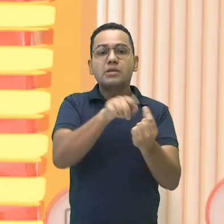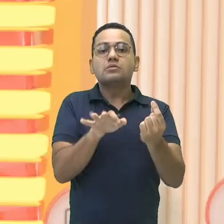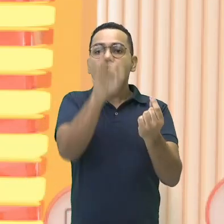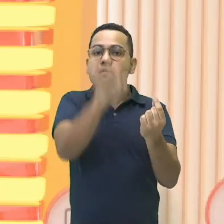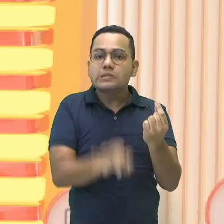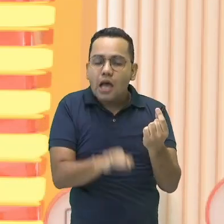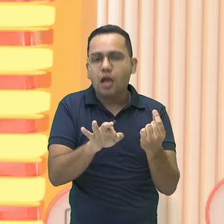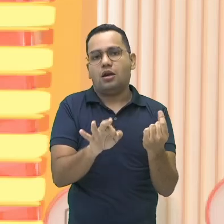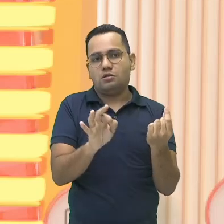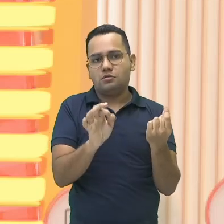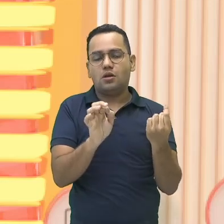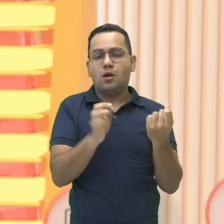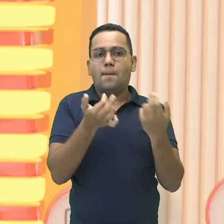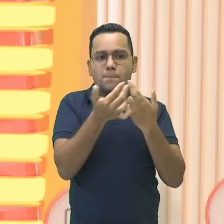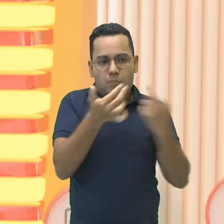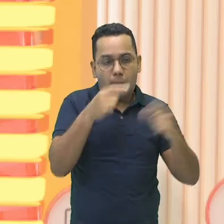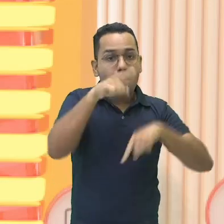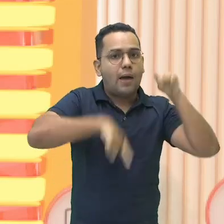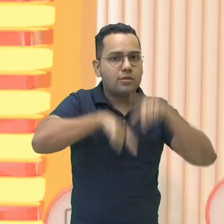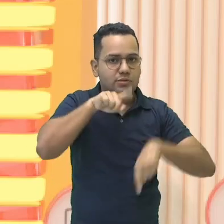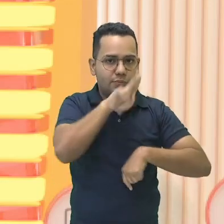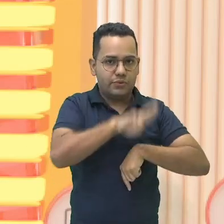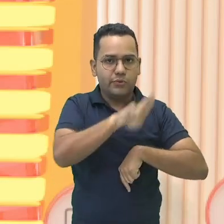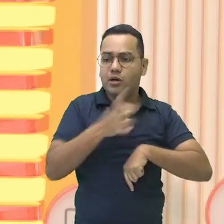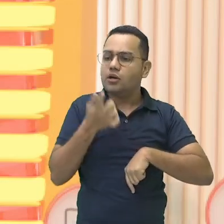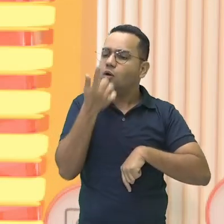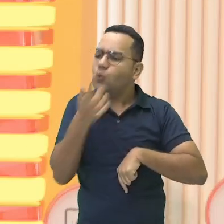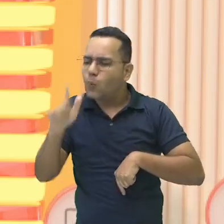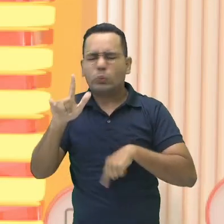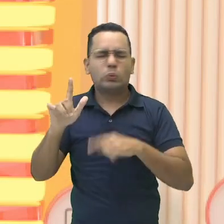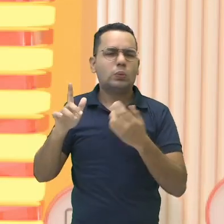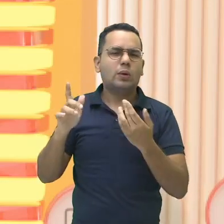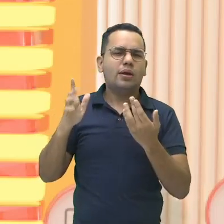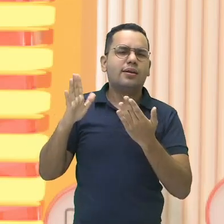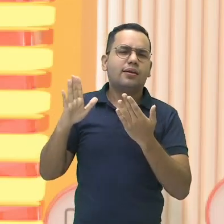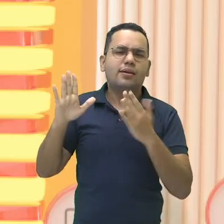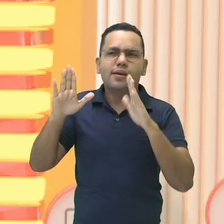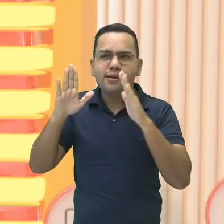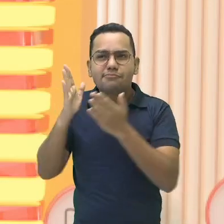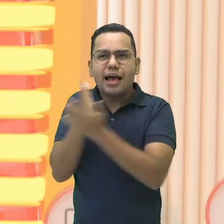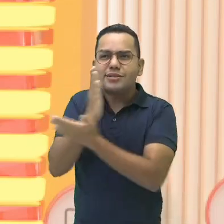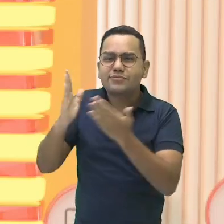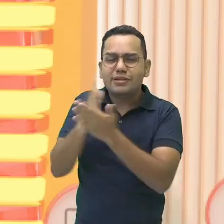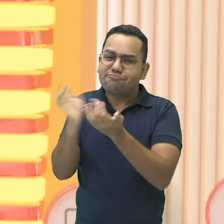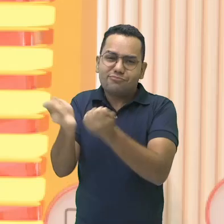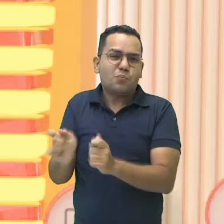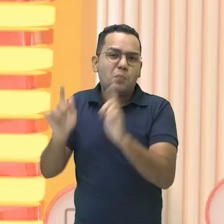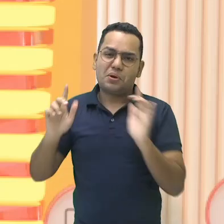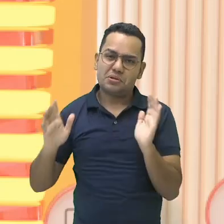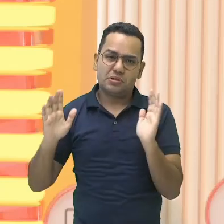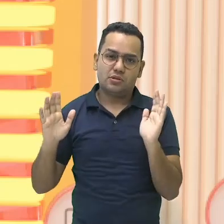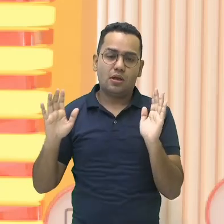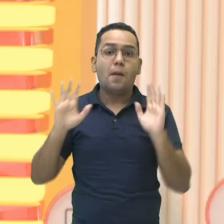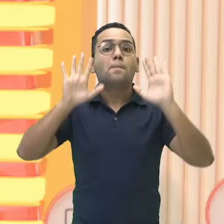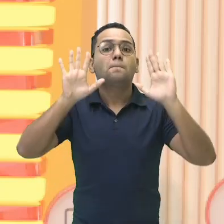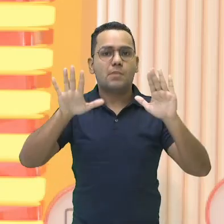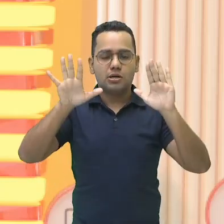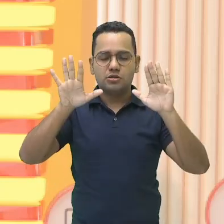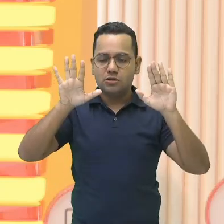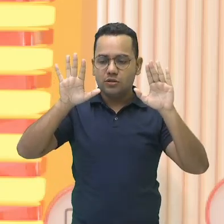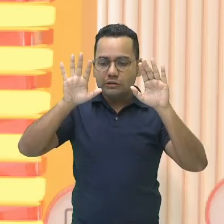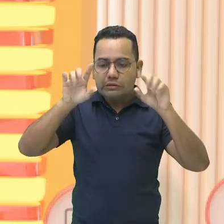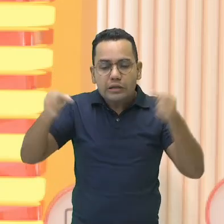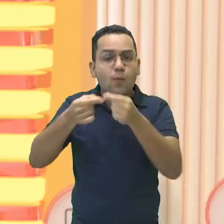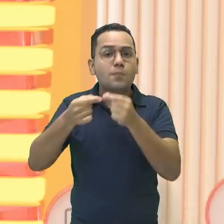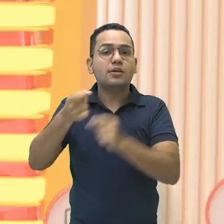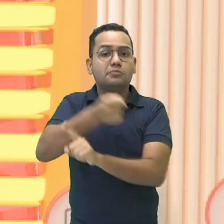tem de ter sempre o melhor, né? Isso faz parte da rotina, dentro principalmente da nossa sociedade, que é uma